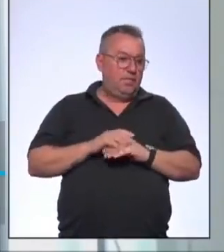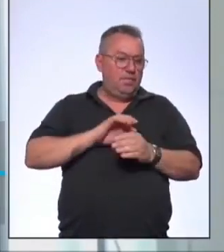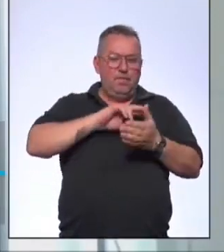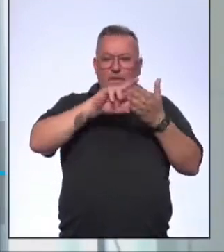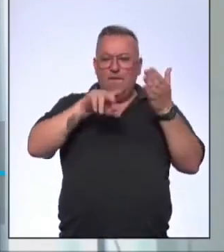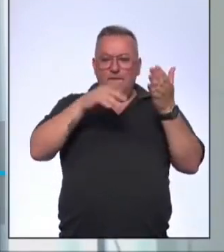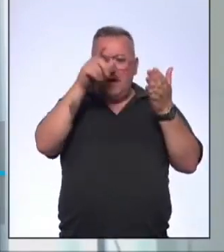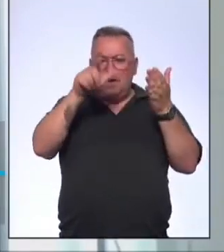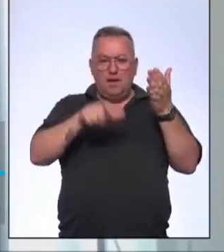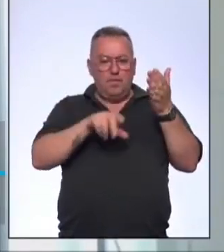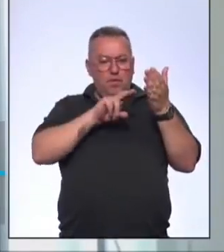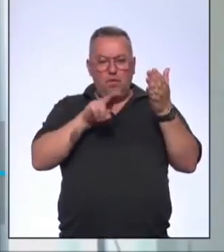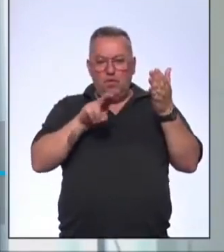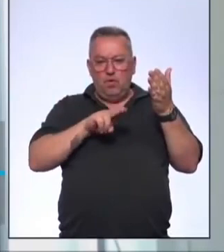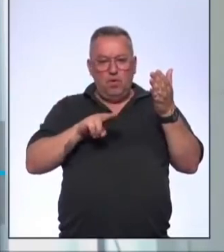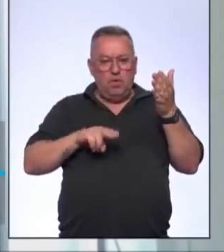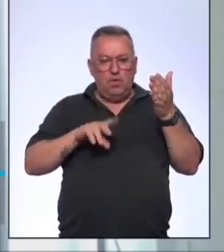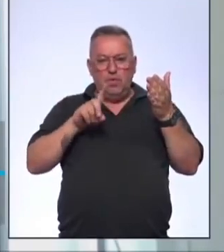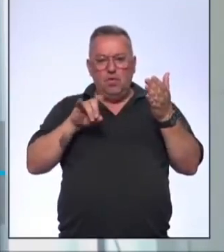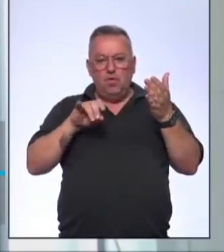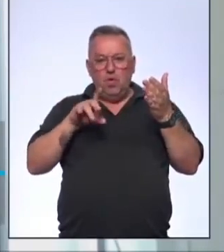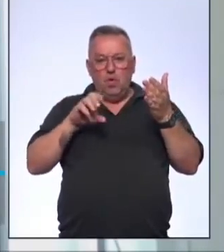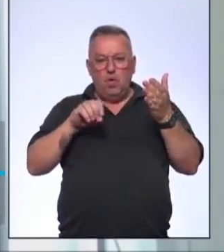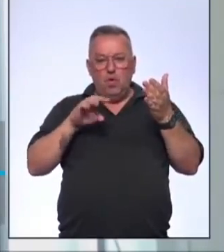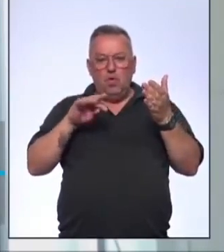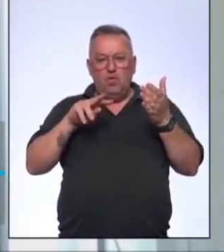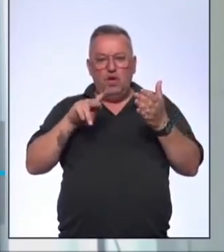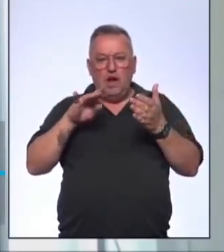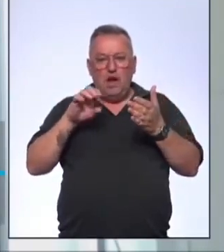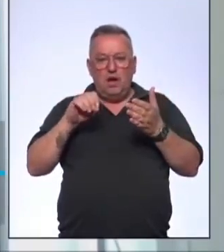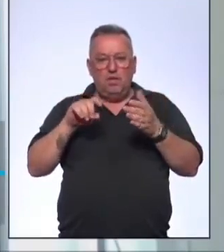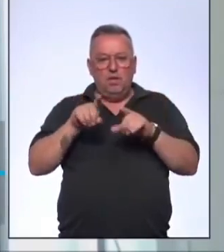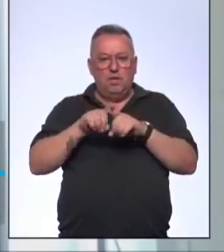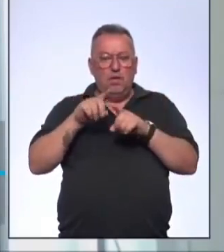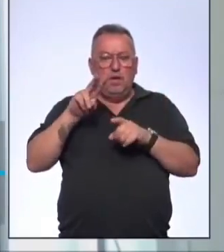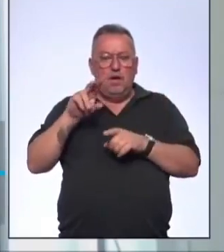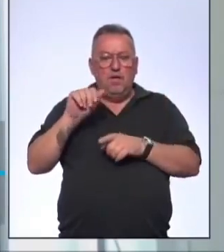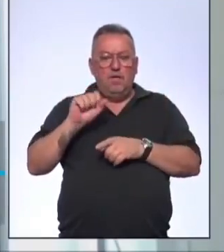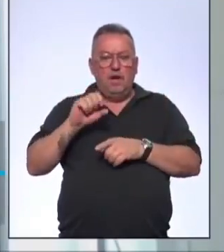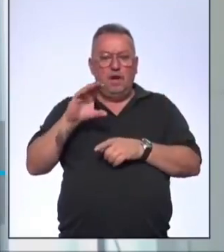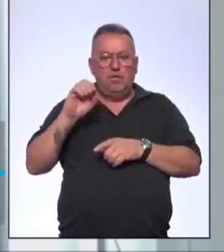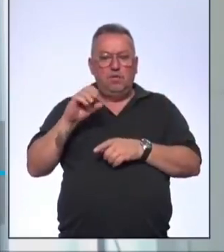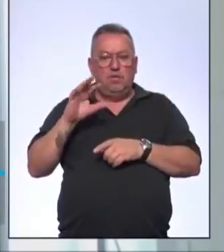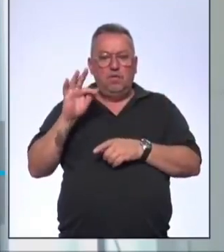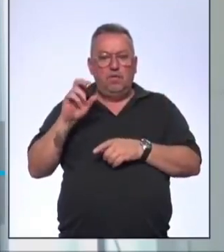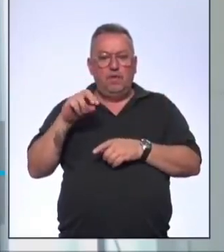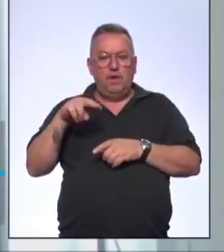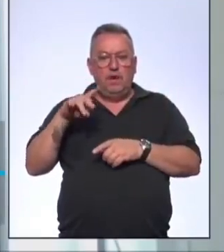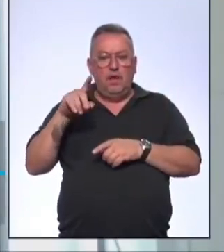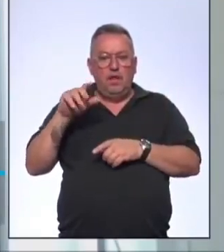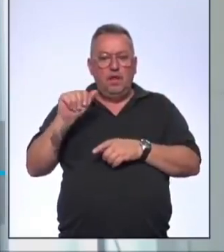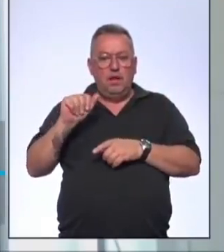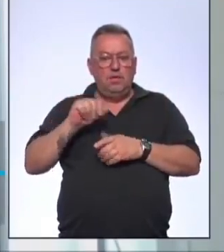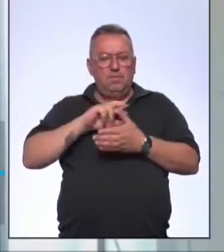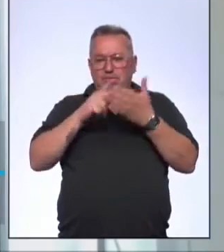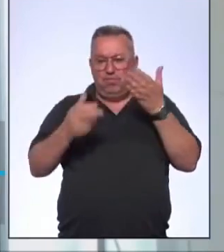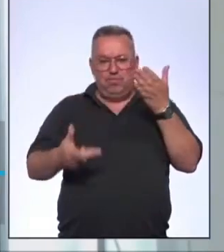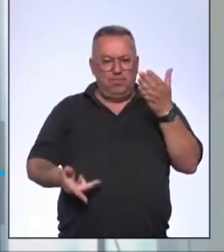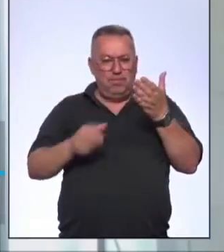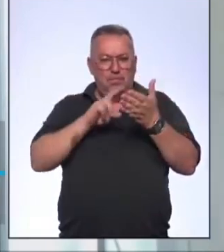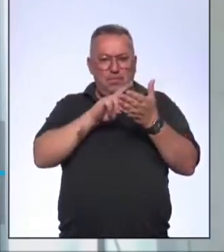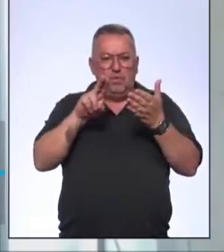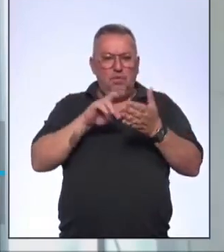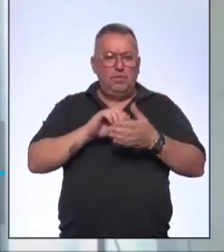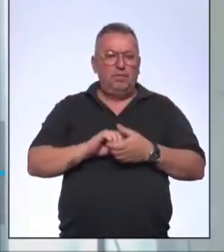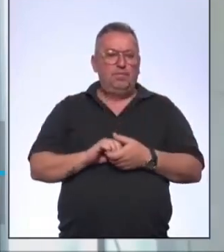Tiago, Diogo, Gabriela Vasco, Fernando, Maria Eduarda, uma